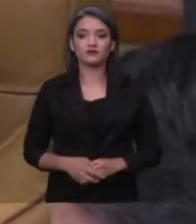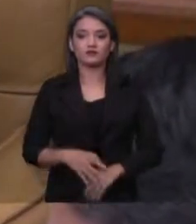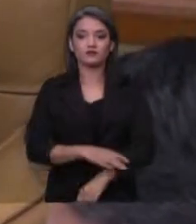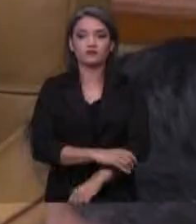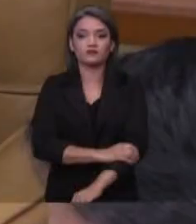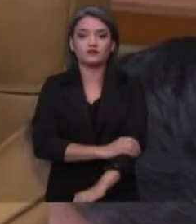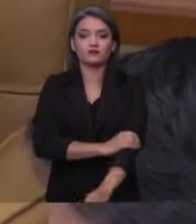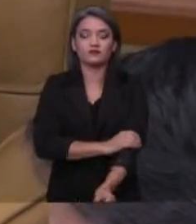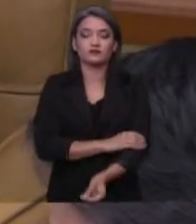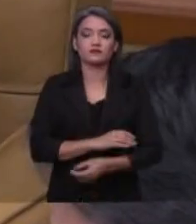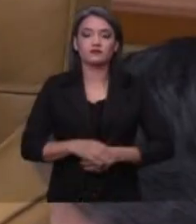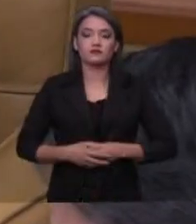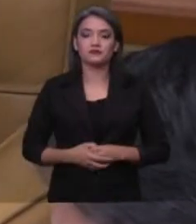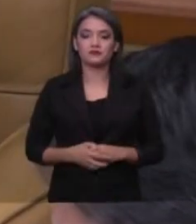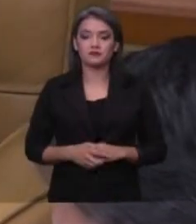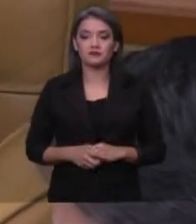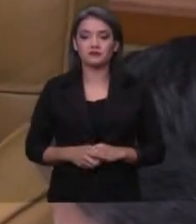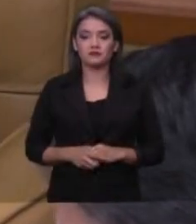Havia o exótico